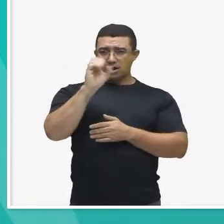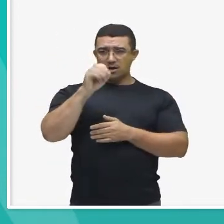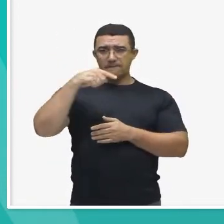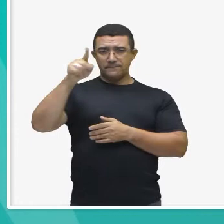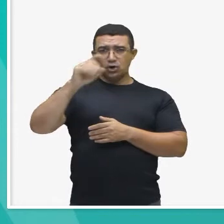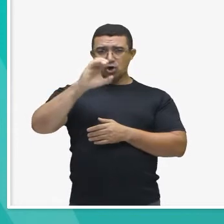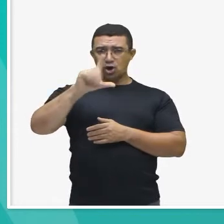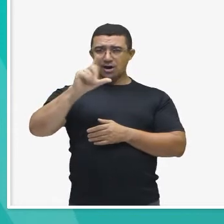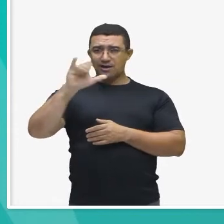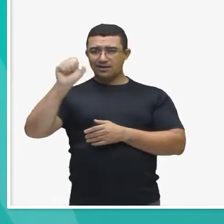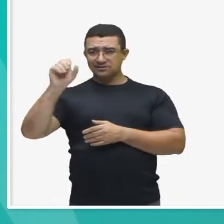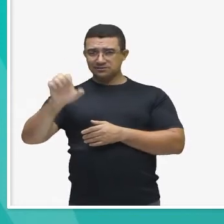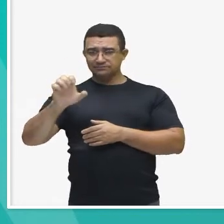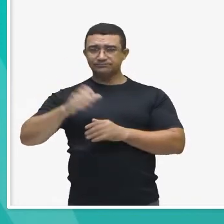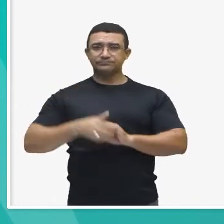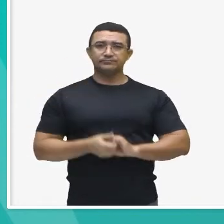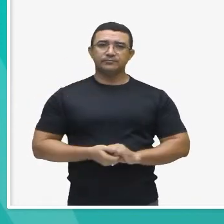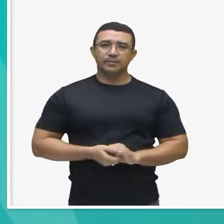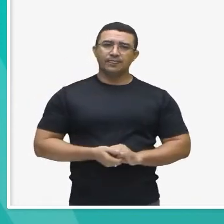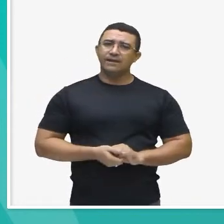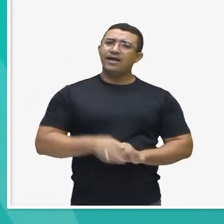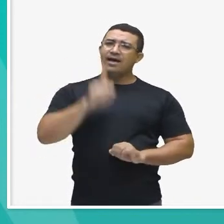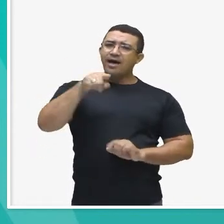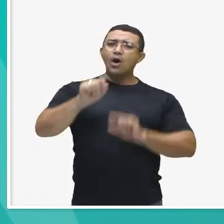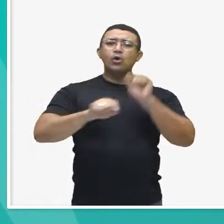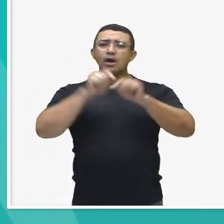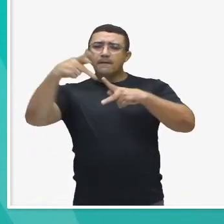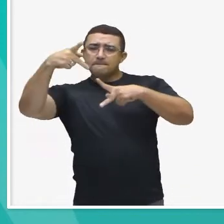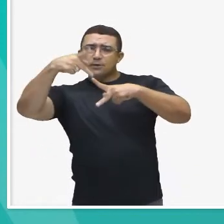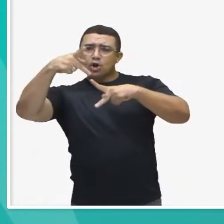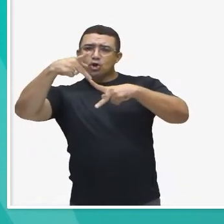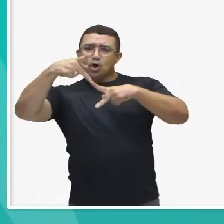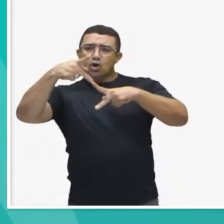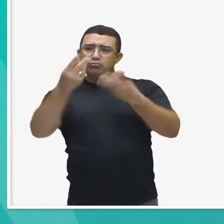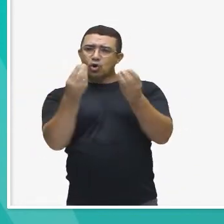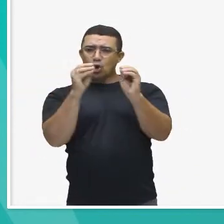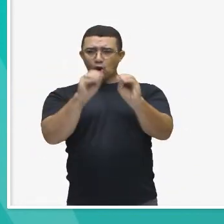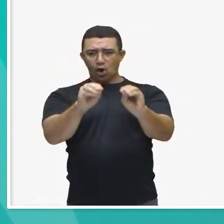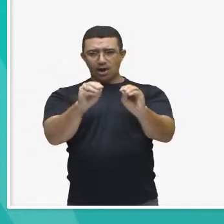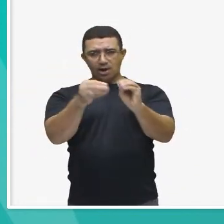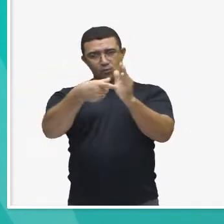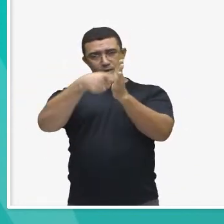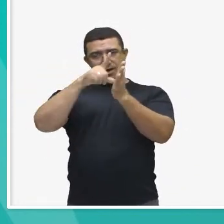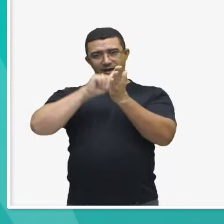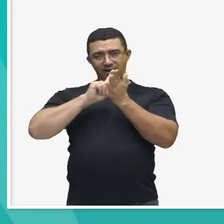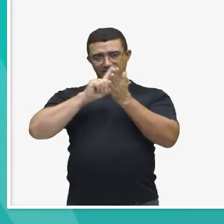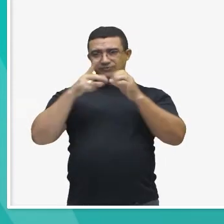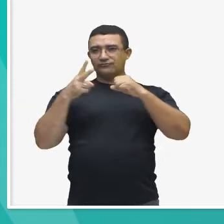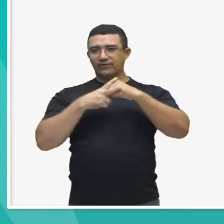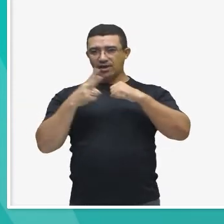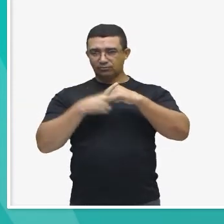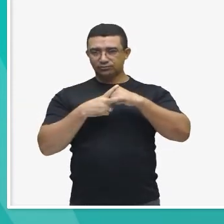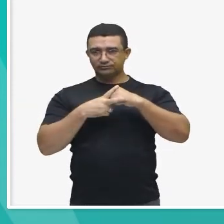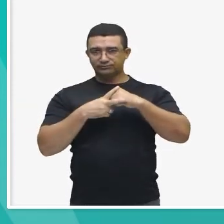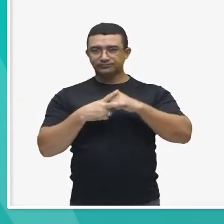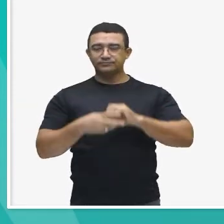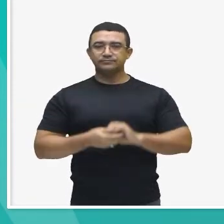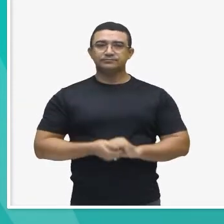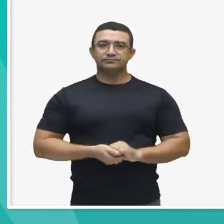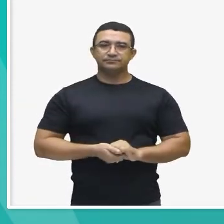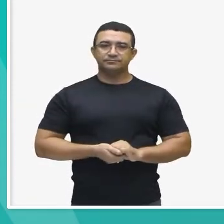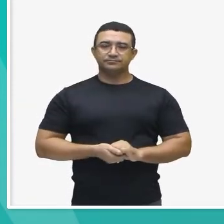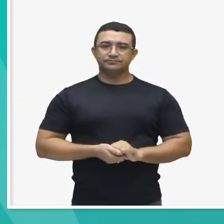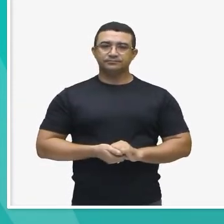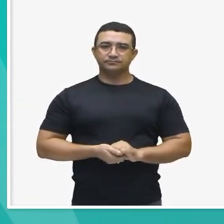certo? Então, a próclise é quando o pronome é colocado antes do verbo. Vocês já sabem, aprenderam